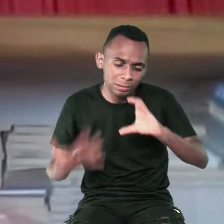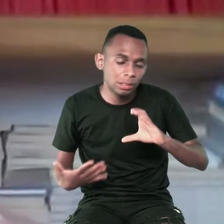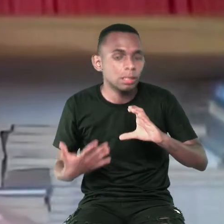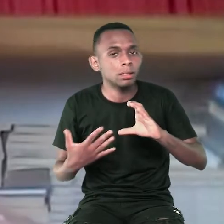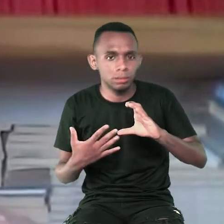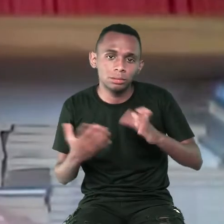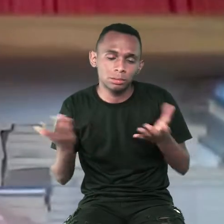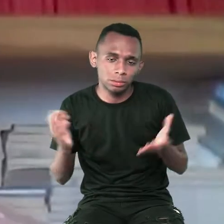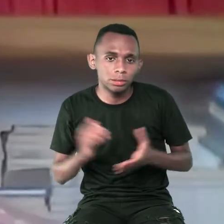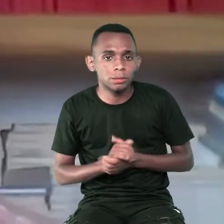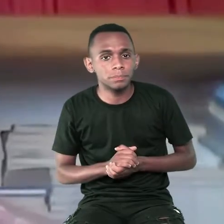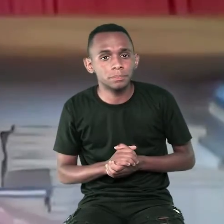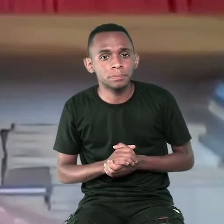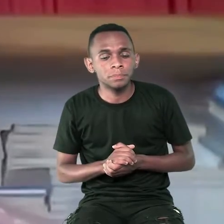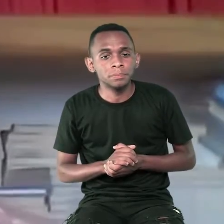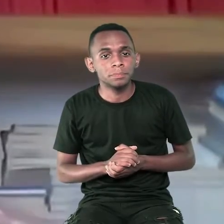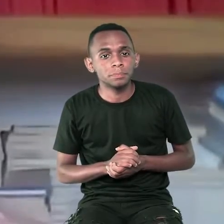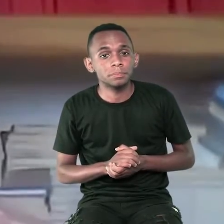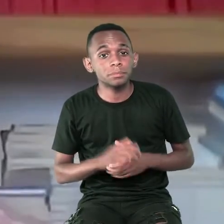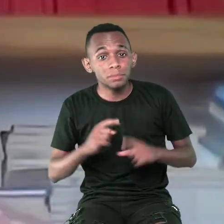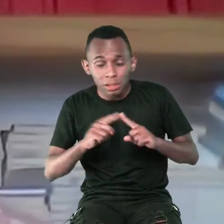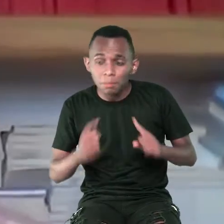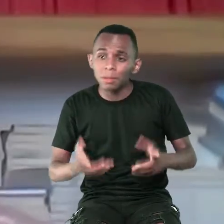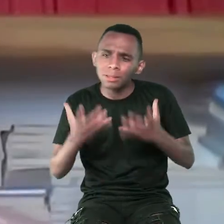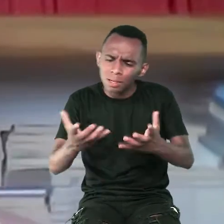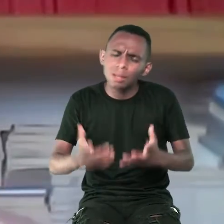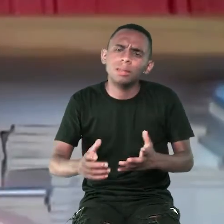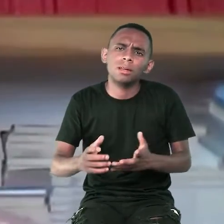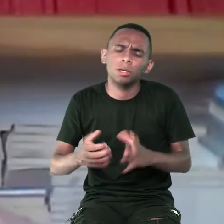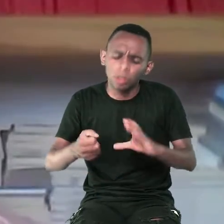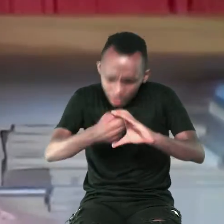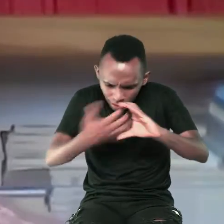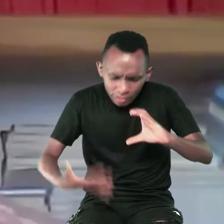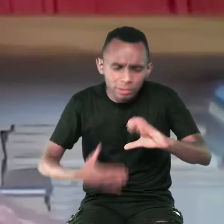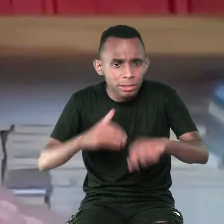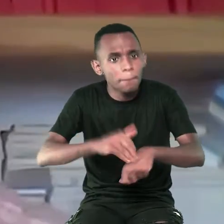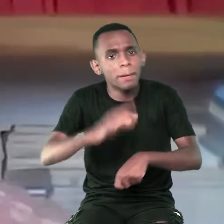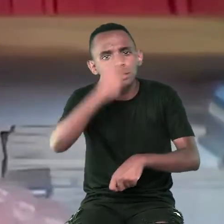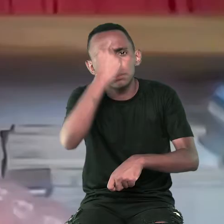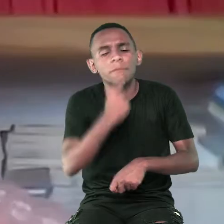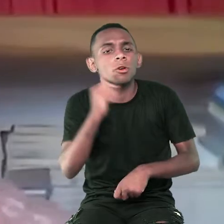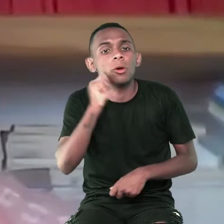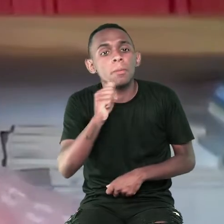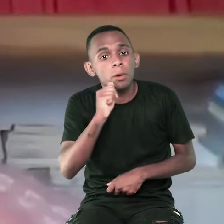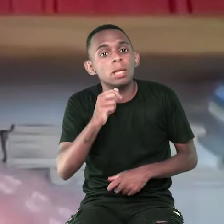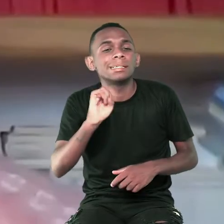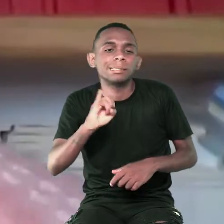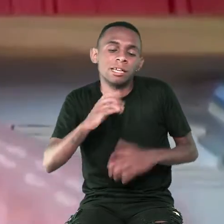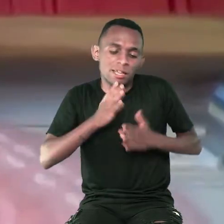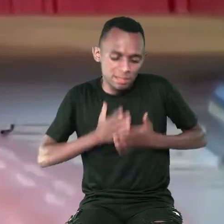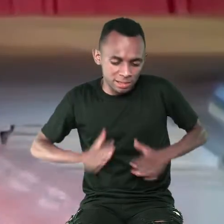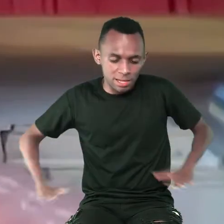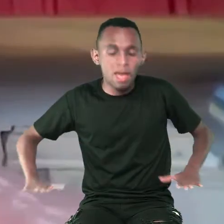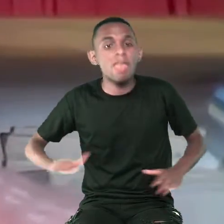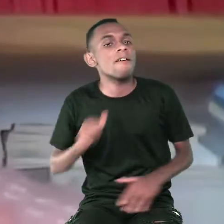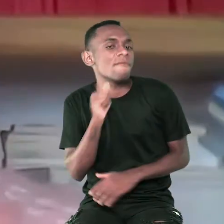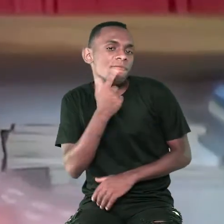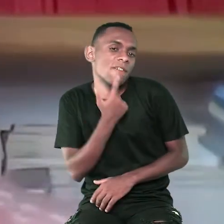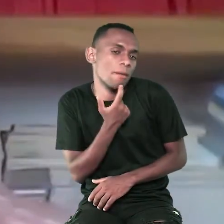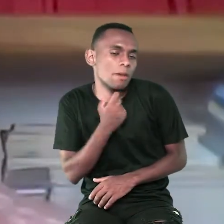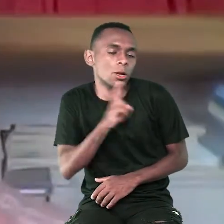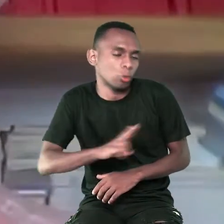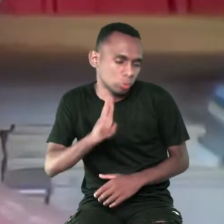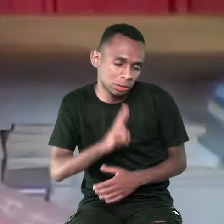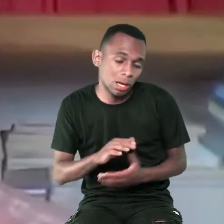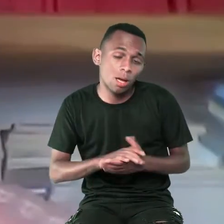já é, né, mas ela queria ser mais feminina, né, se ela estivesse com aquela saia vermelha. Então,